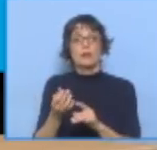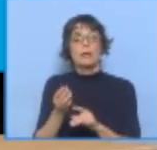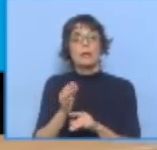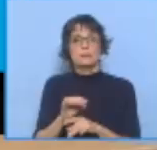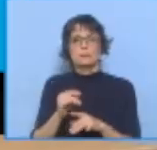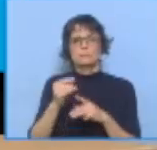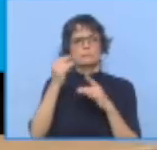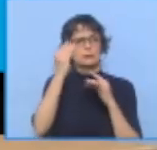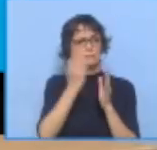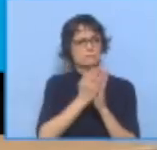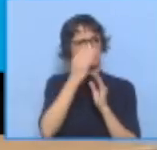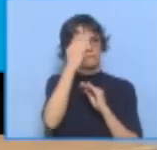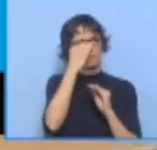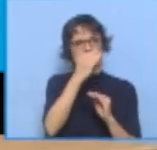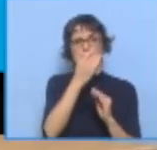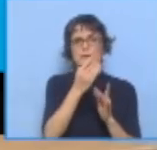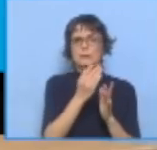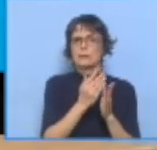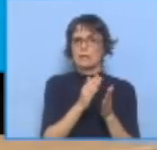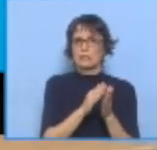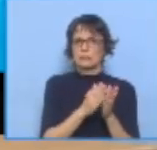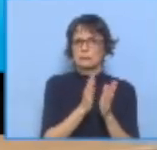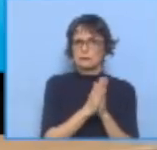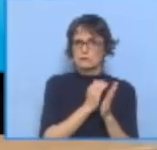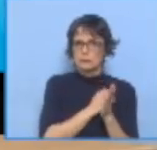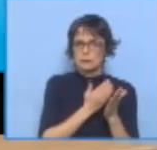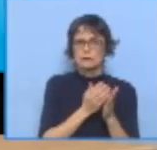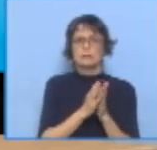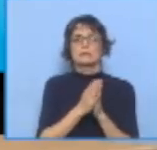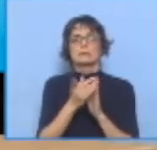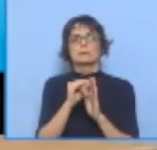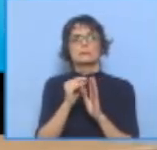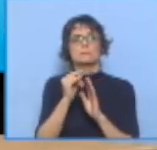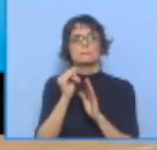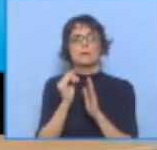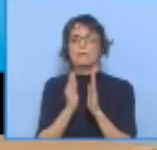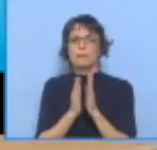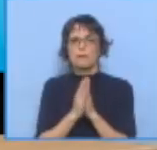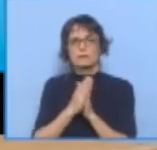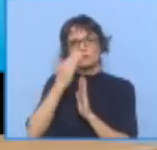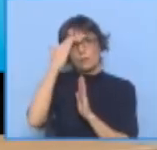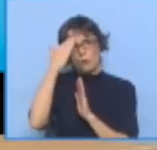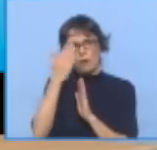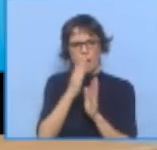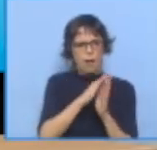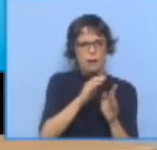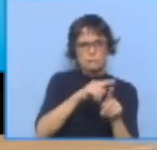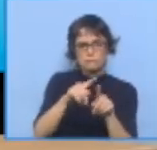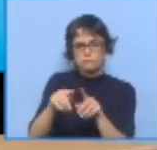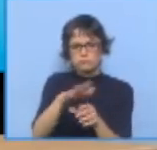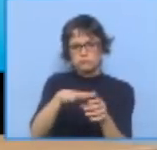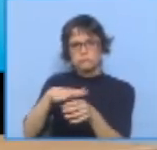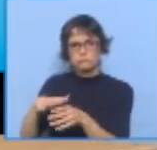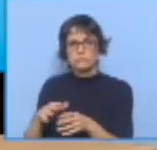na catequese, na disciplina da religião e moral, etc. E, portanto, pretende ser uma tradução, eu diria,